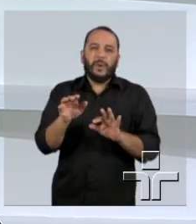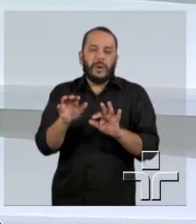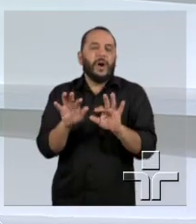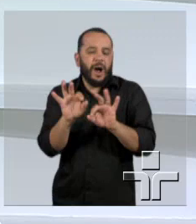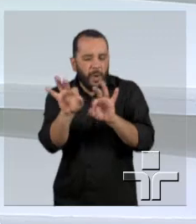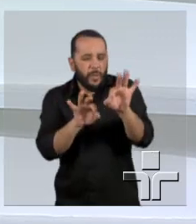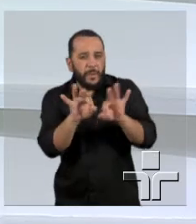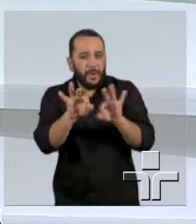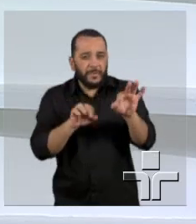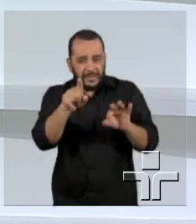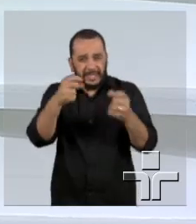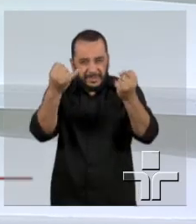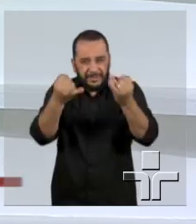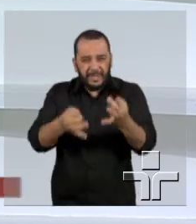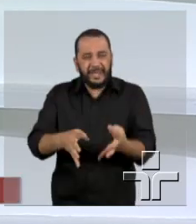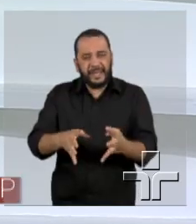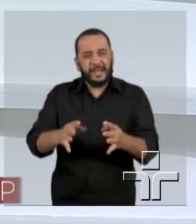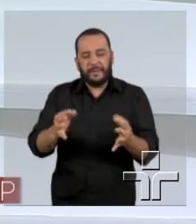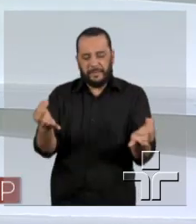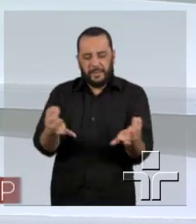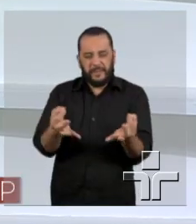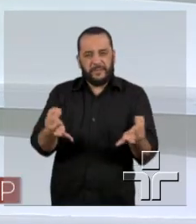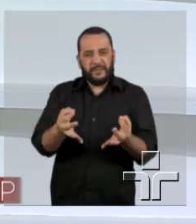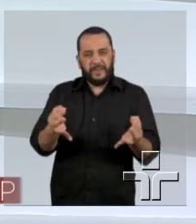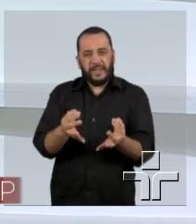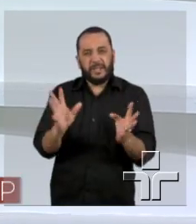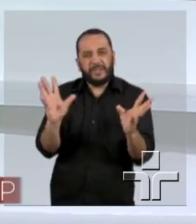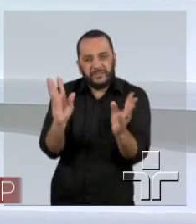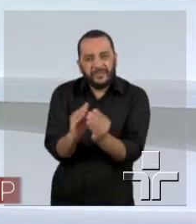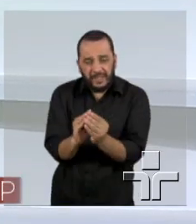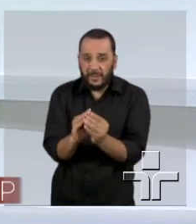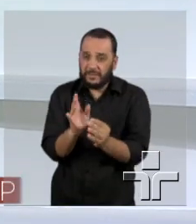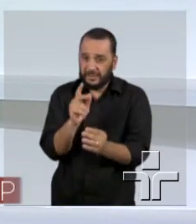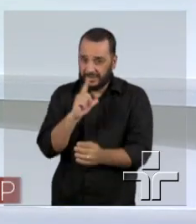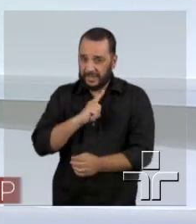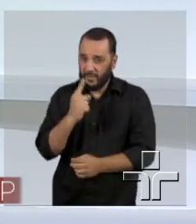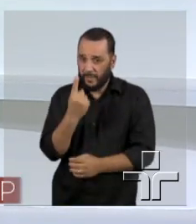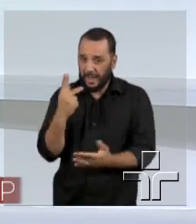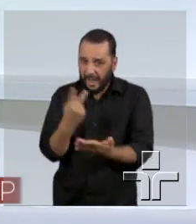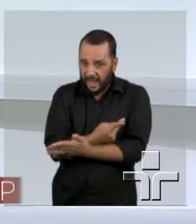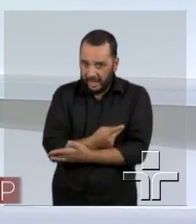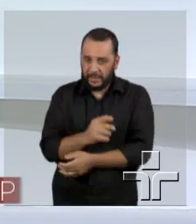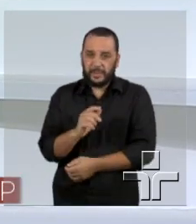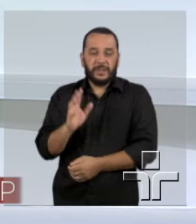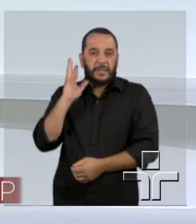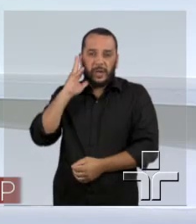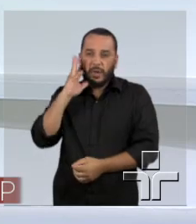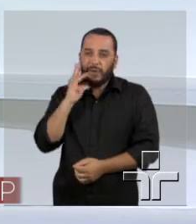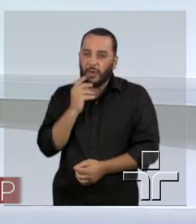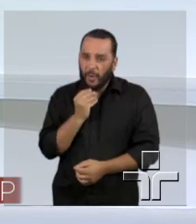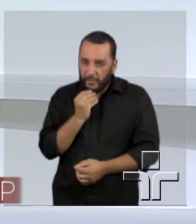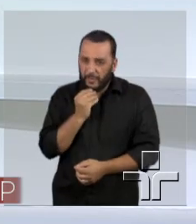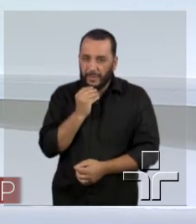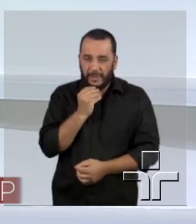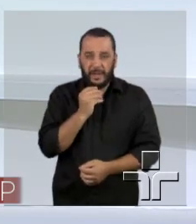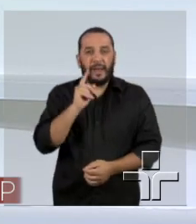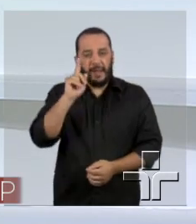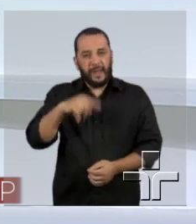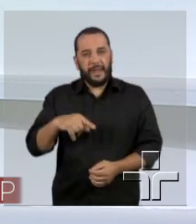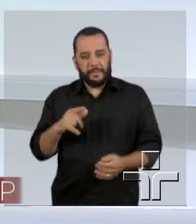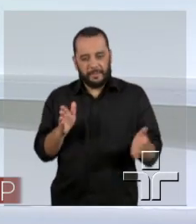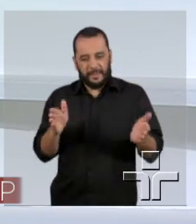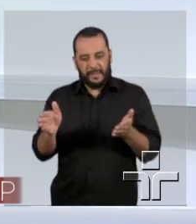nas definições, a meu ver, deu uma definição equivocada. Quando diz que a decisão do ministro Toffoli era